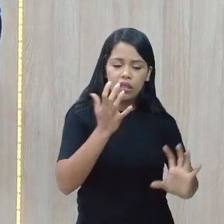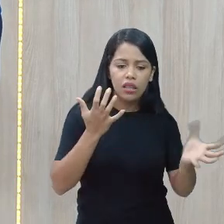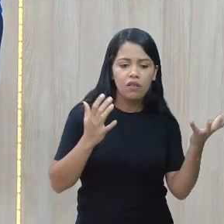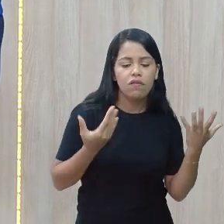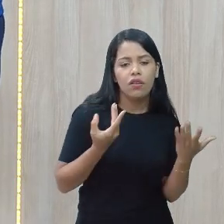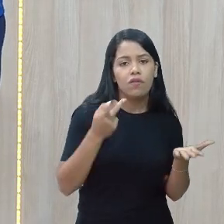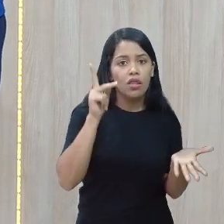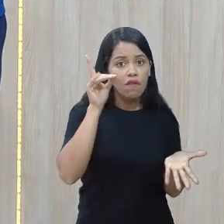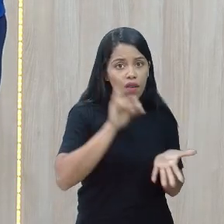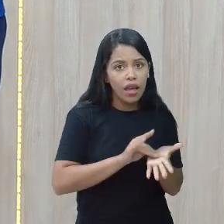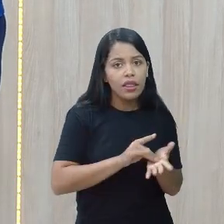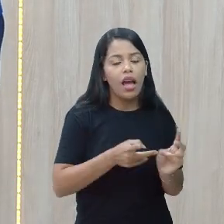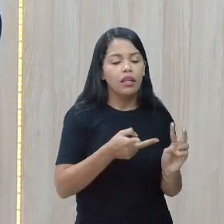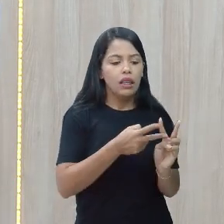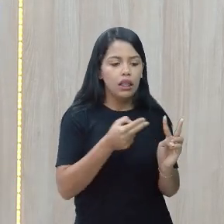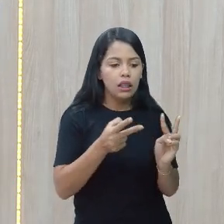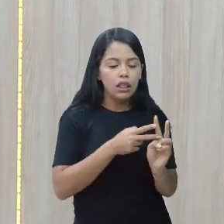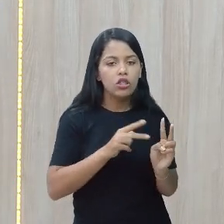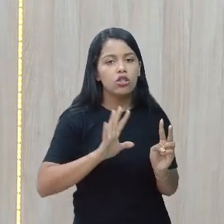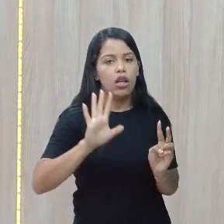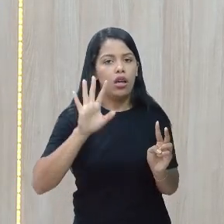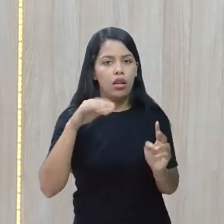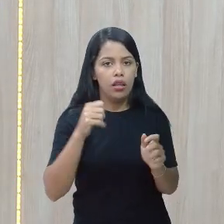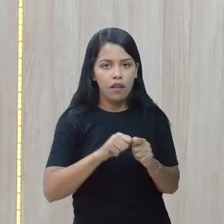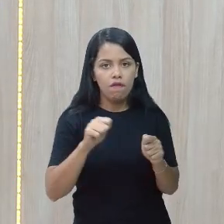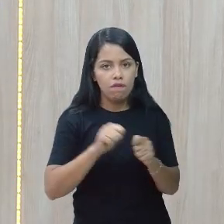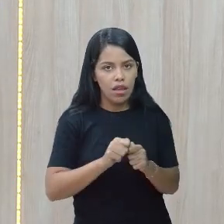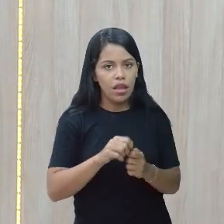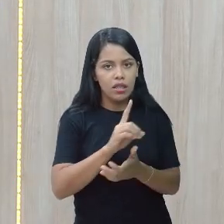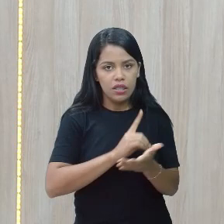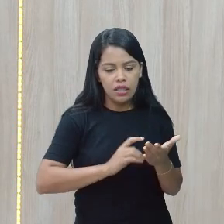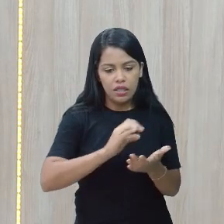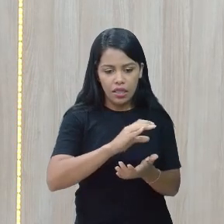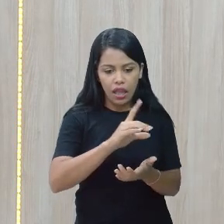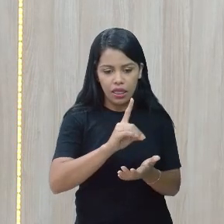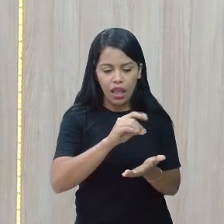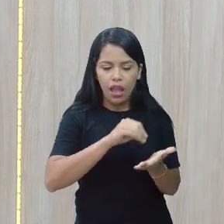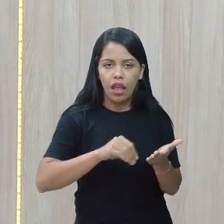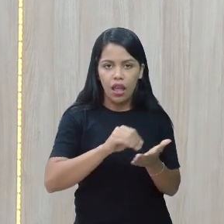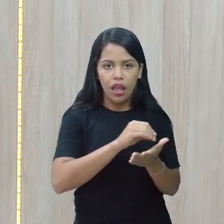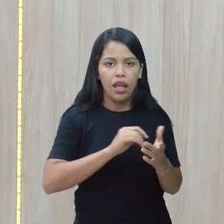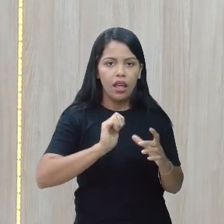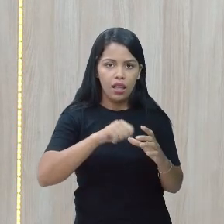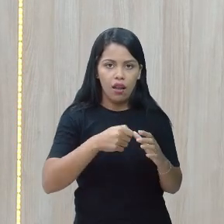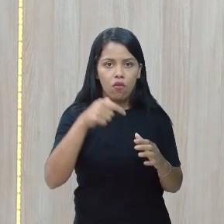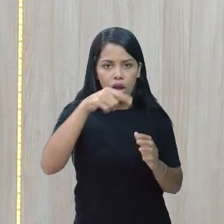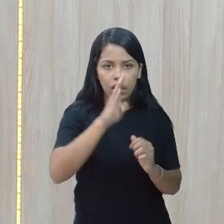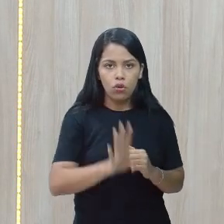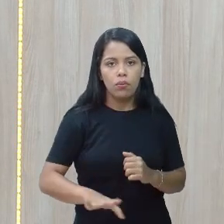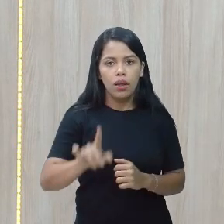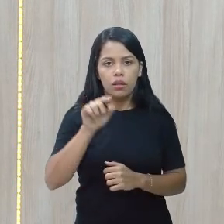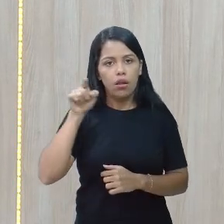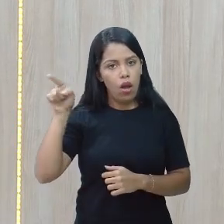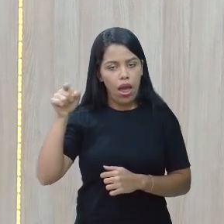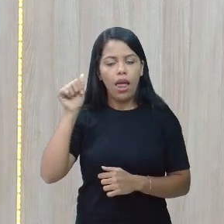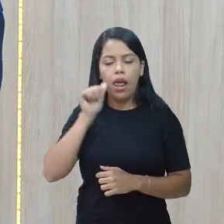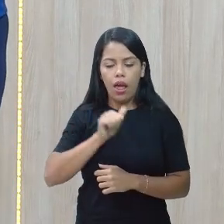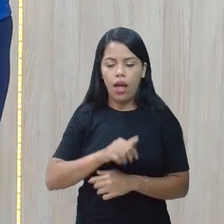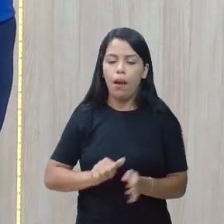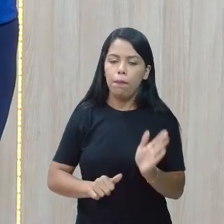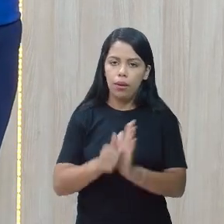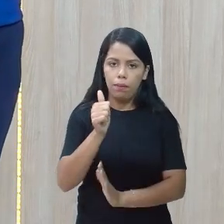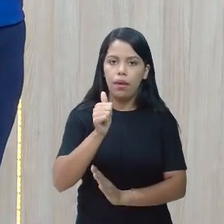floresta, né, é a primeira cantora a gravar um CD no Brasil. Ela se chama